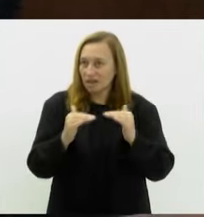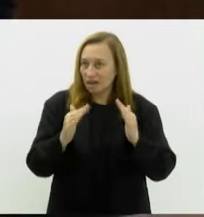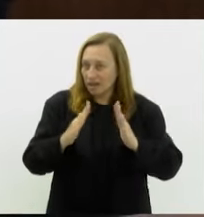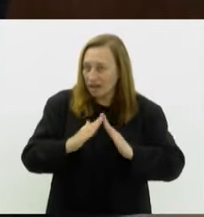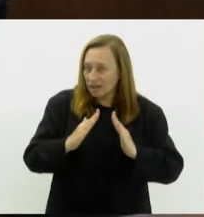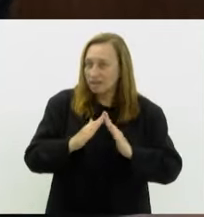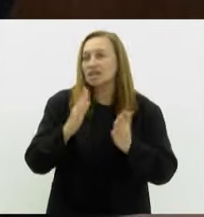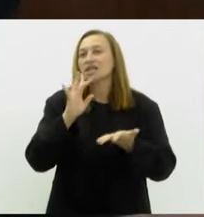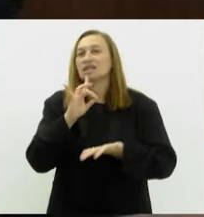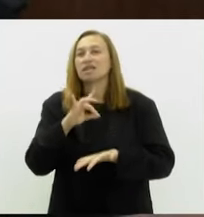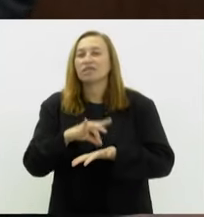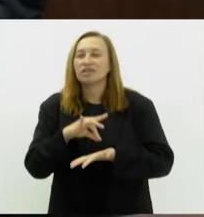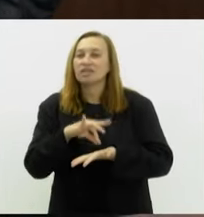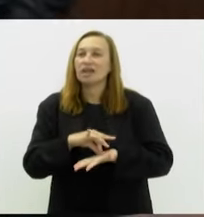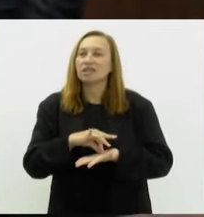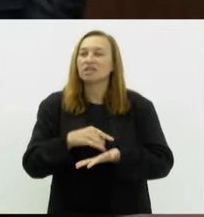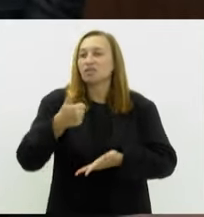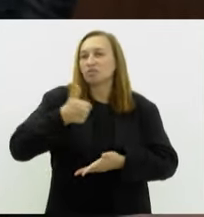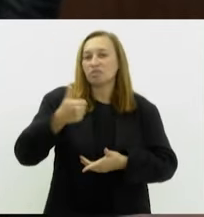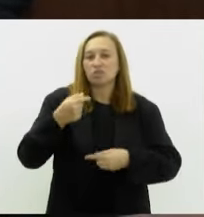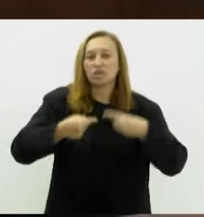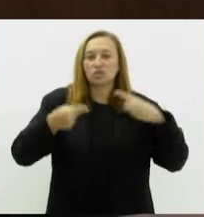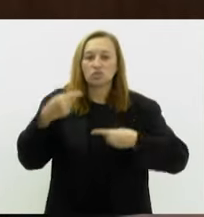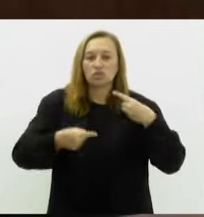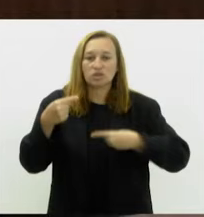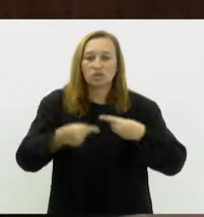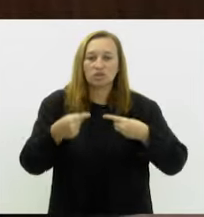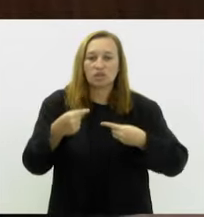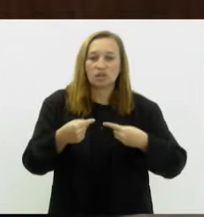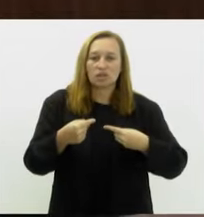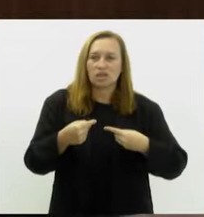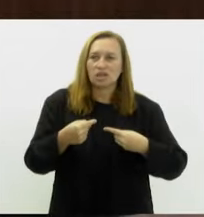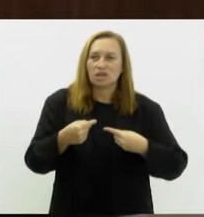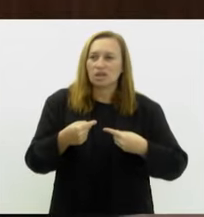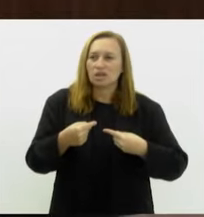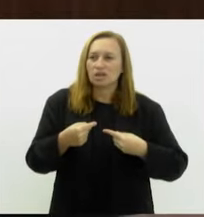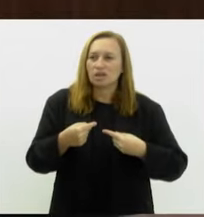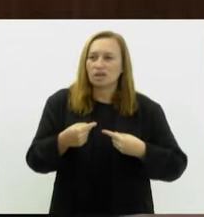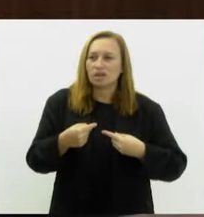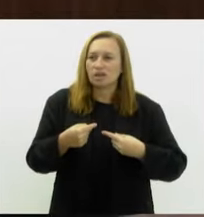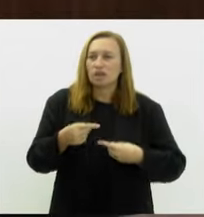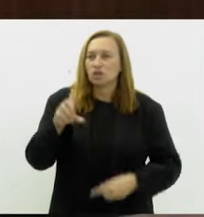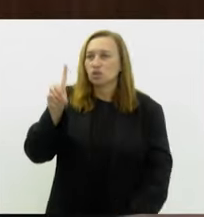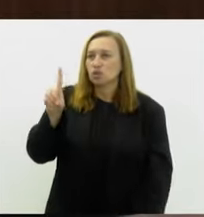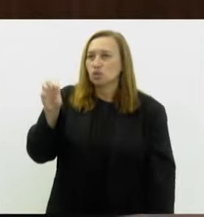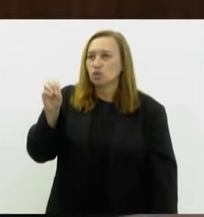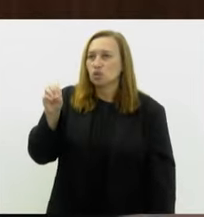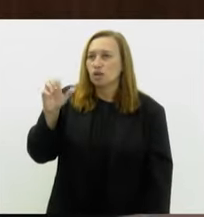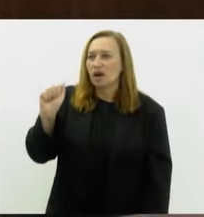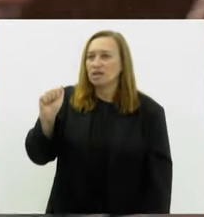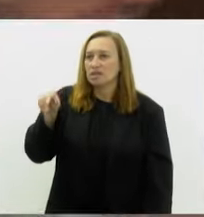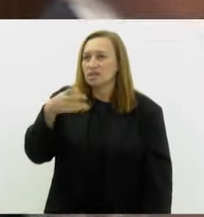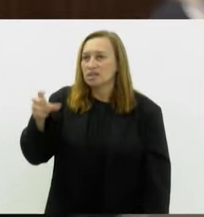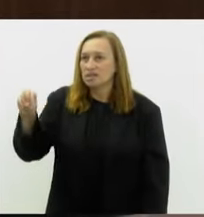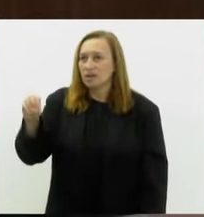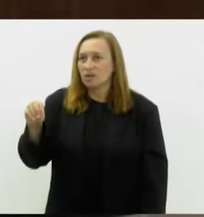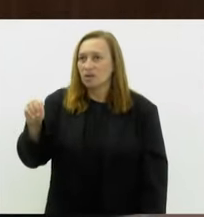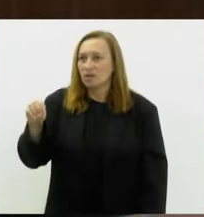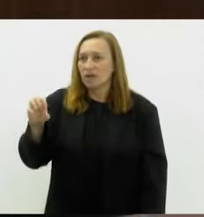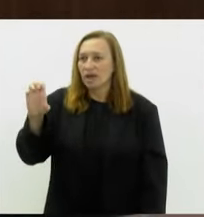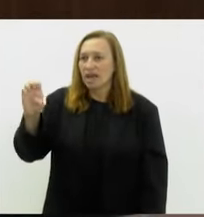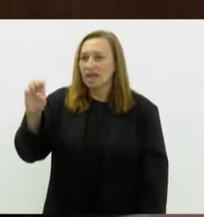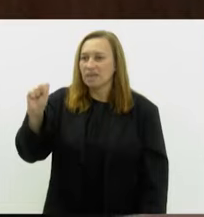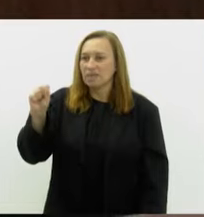verdade, foi em primeira discussão, sobre a adoção espiritual, só para explicar que entrou no calendário a discussão